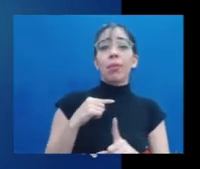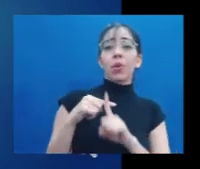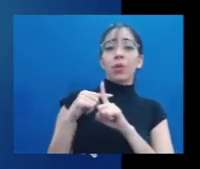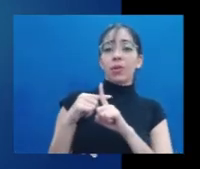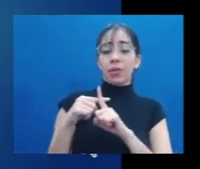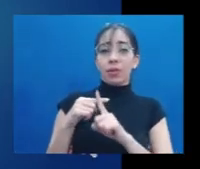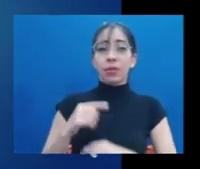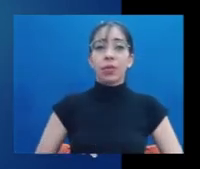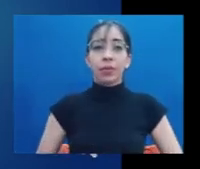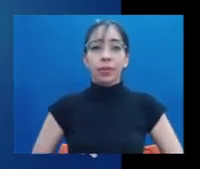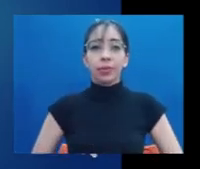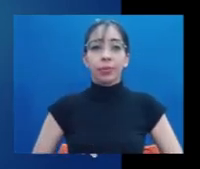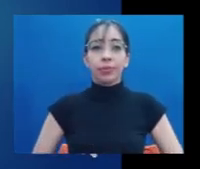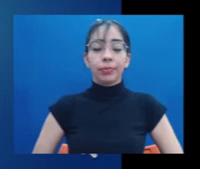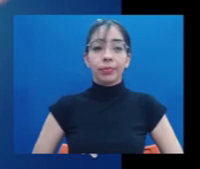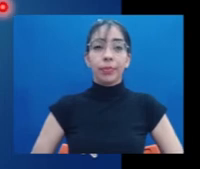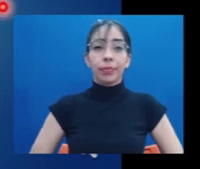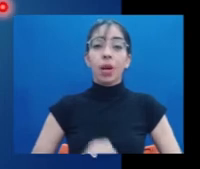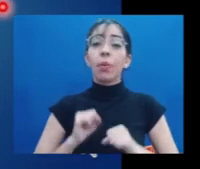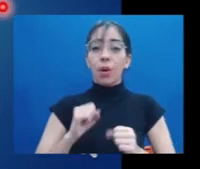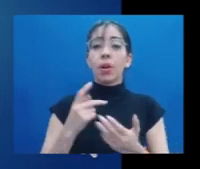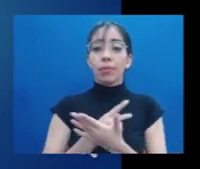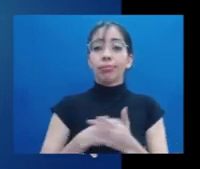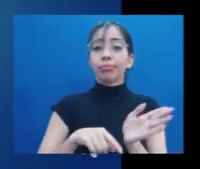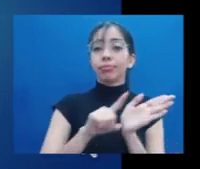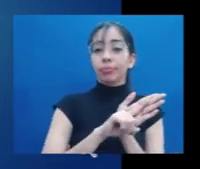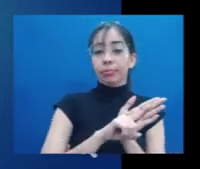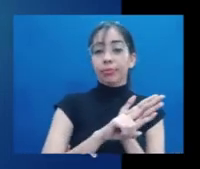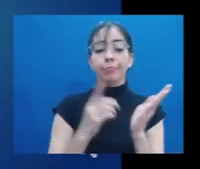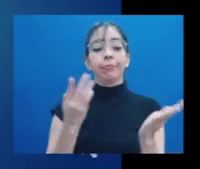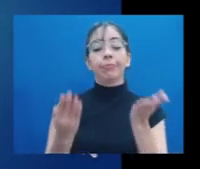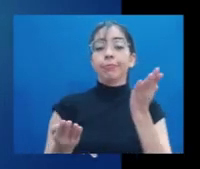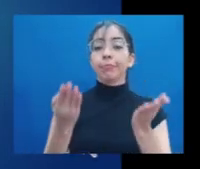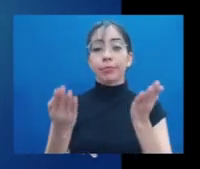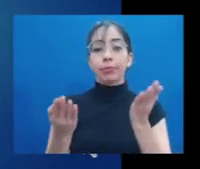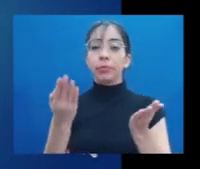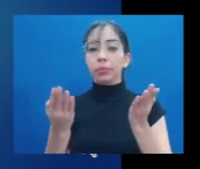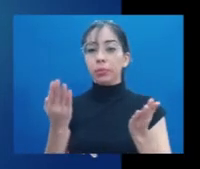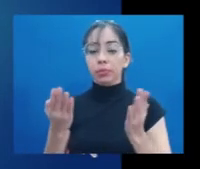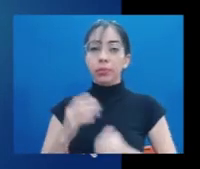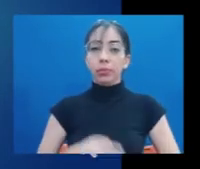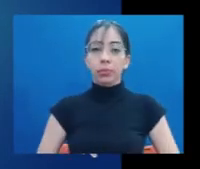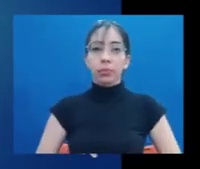Entretanto, o risco de se armazenar esse produto na geladeira, por muitas vezes, ele